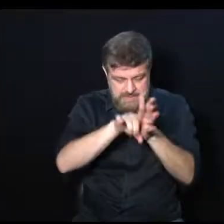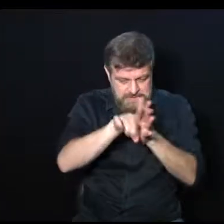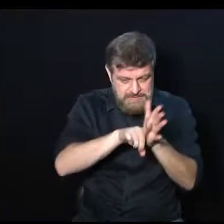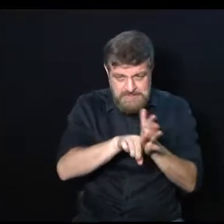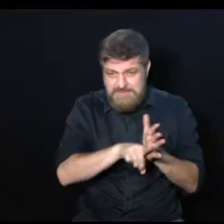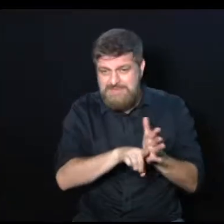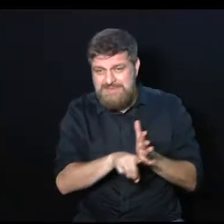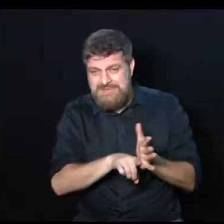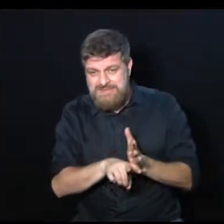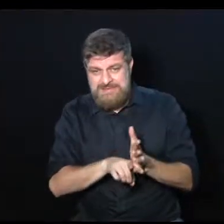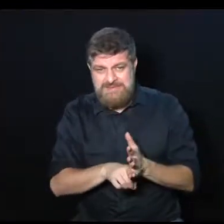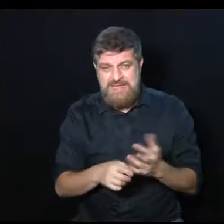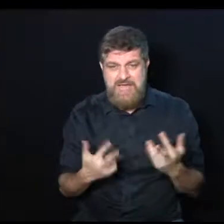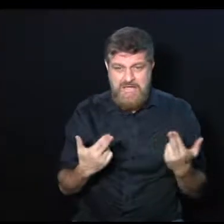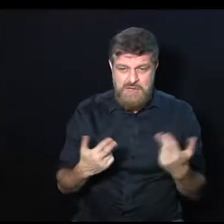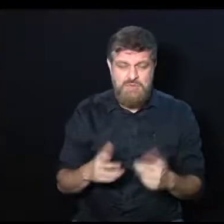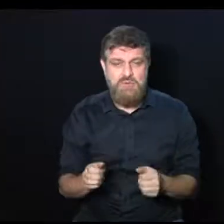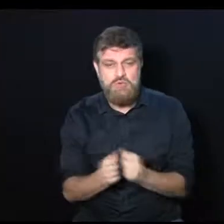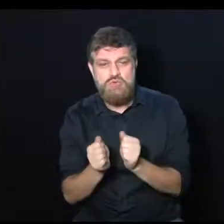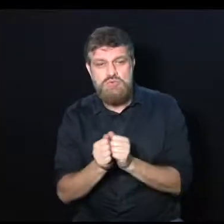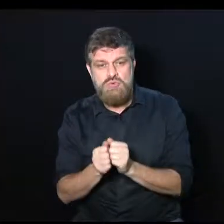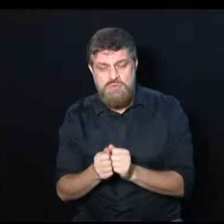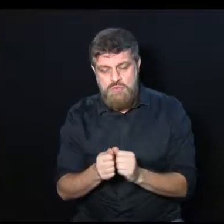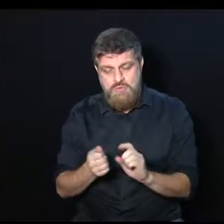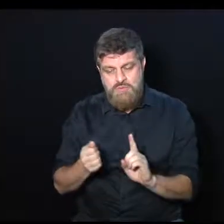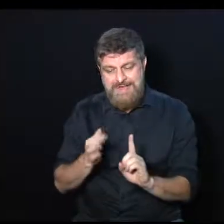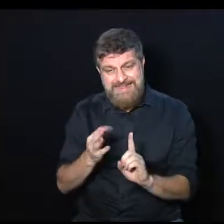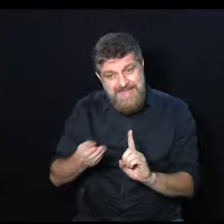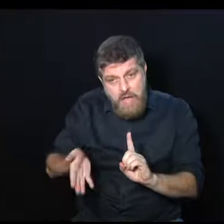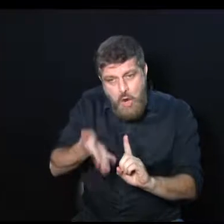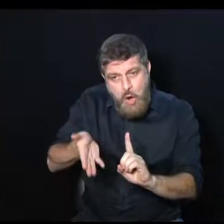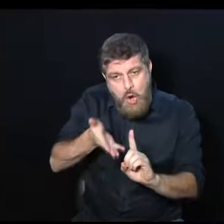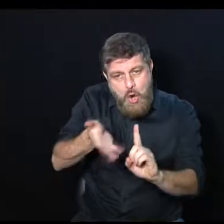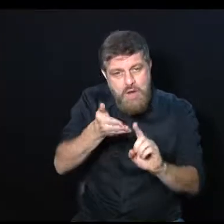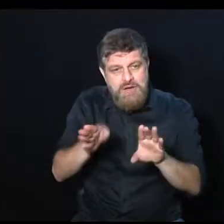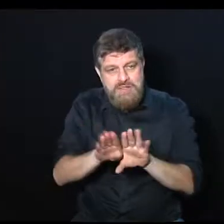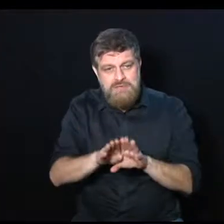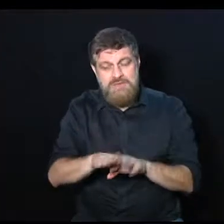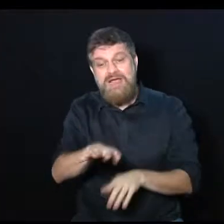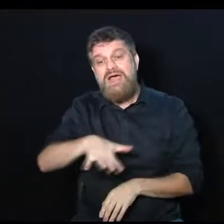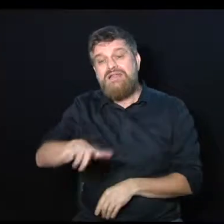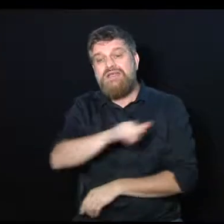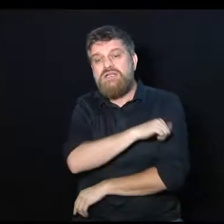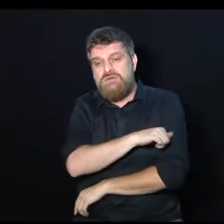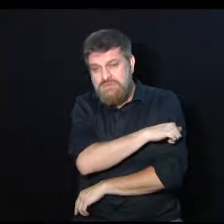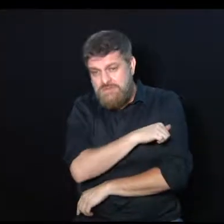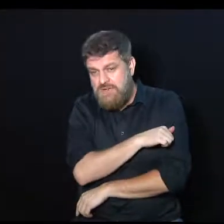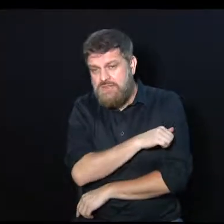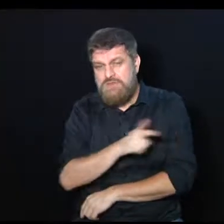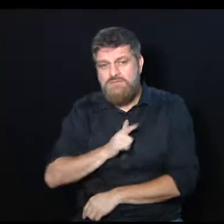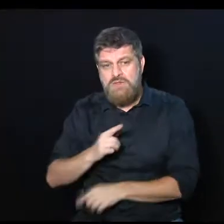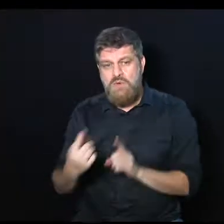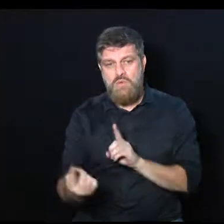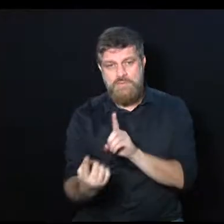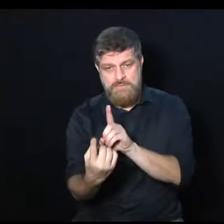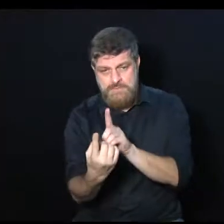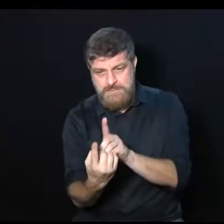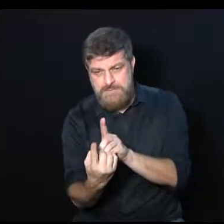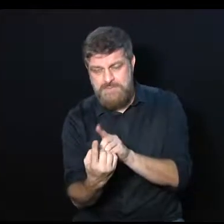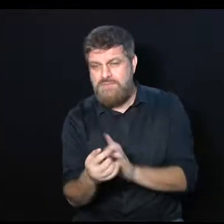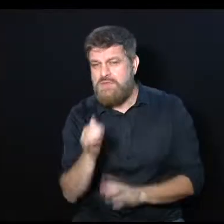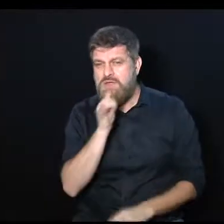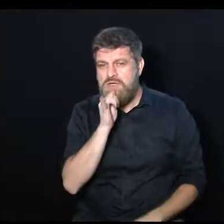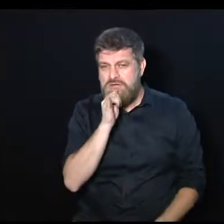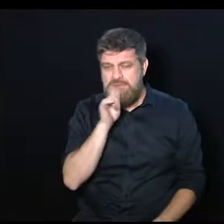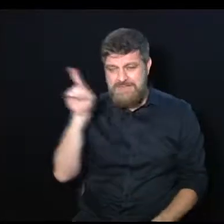uma interface também com uma saúde ocupacional. Com a enfermagem, é mais com o nosso tipo de atendimento. Que, por exemplo,